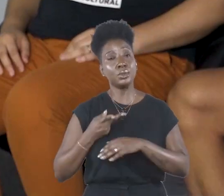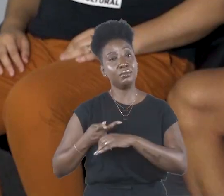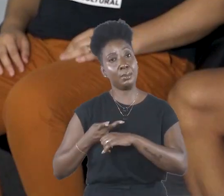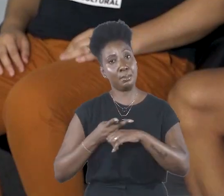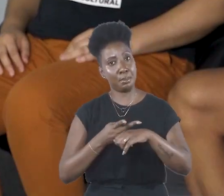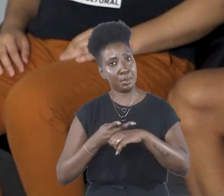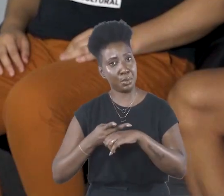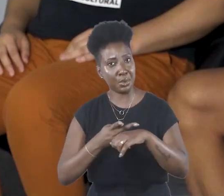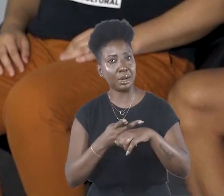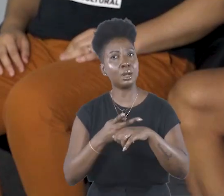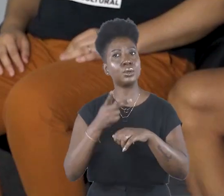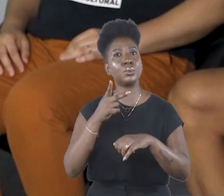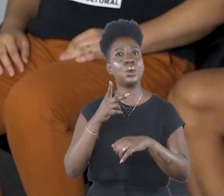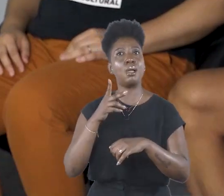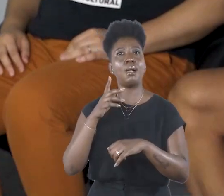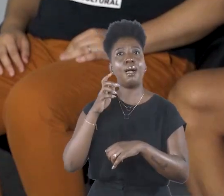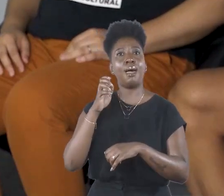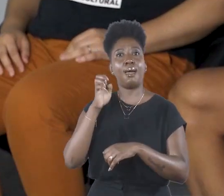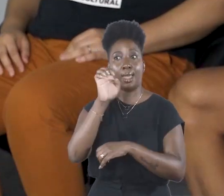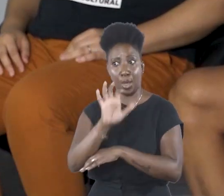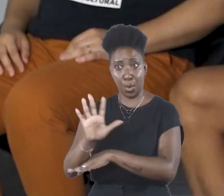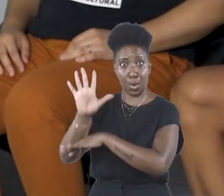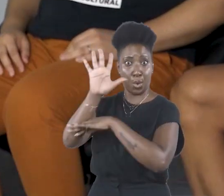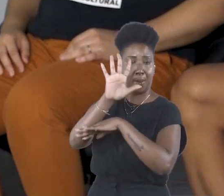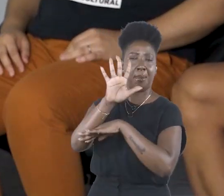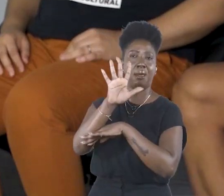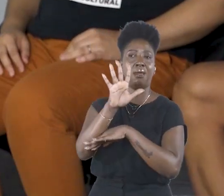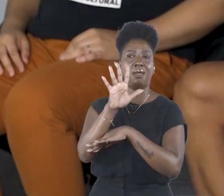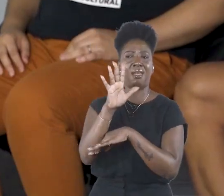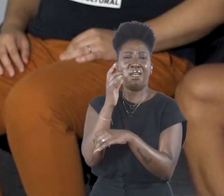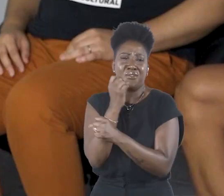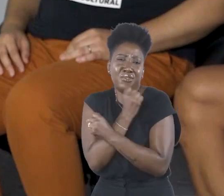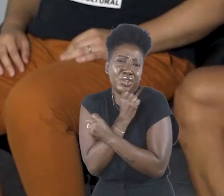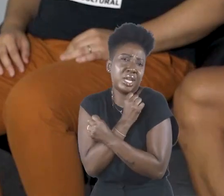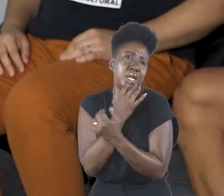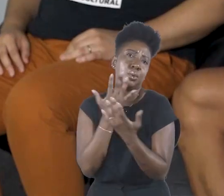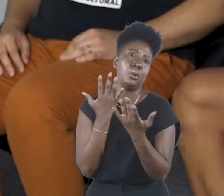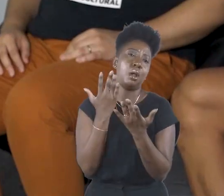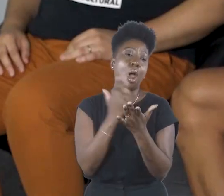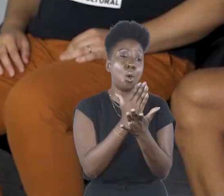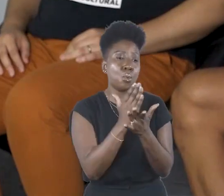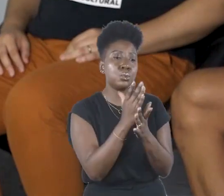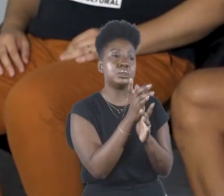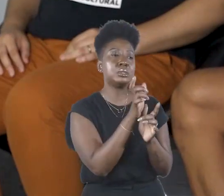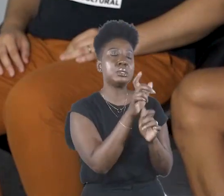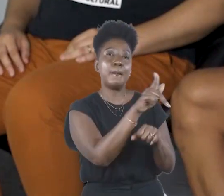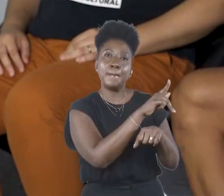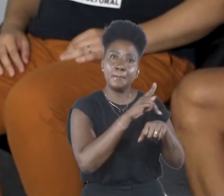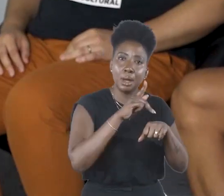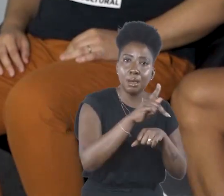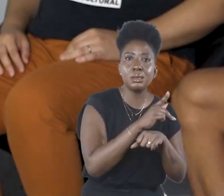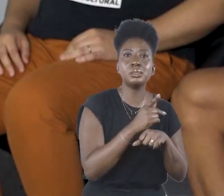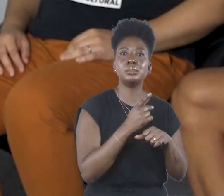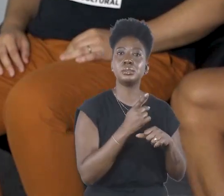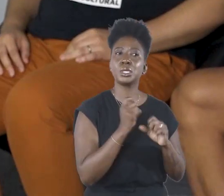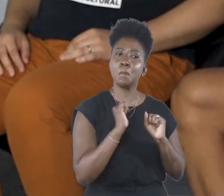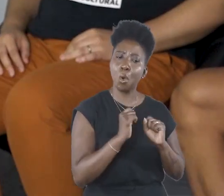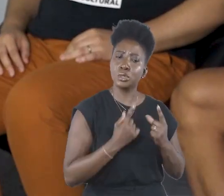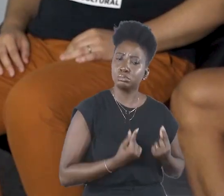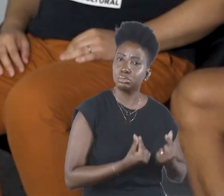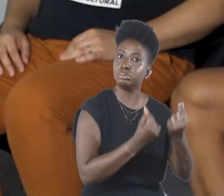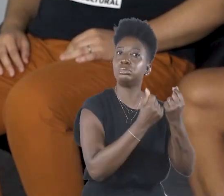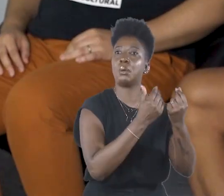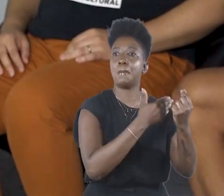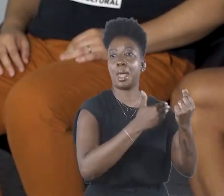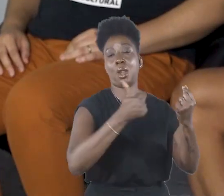estava procurando Europa, para mim, é frio demais. Alguns países que poderia economicamente legal para